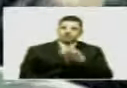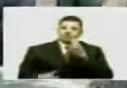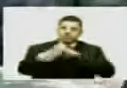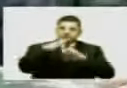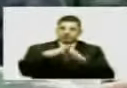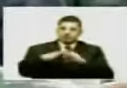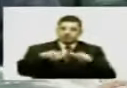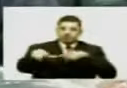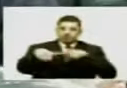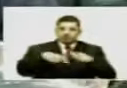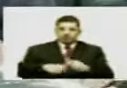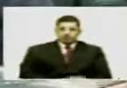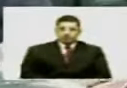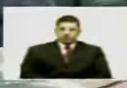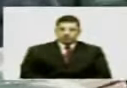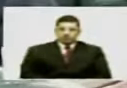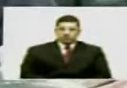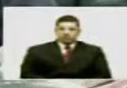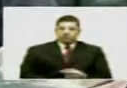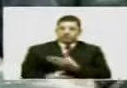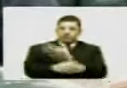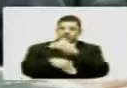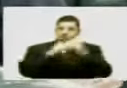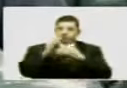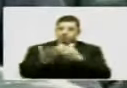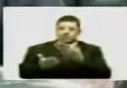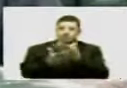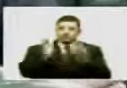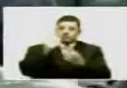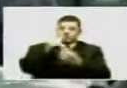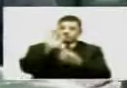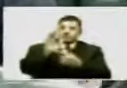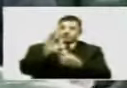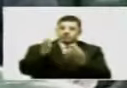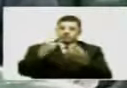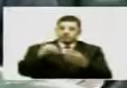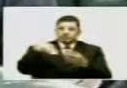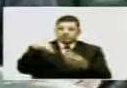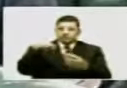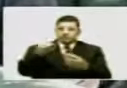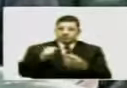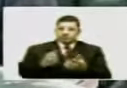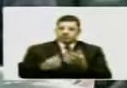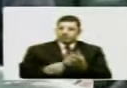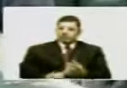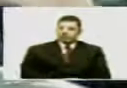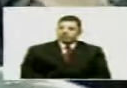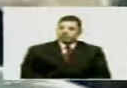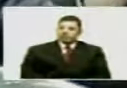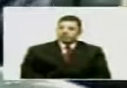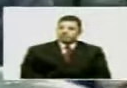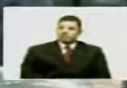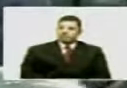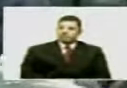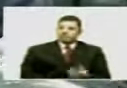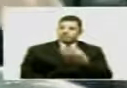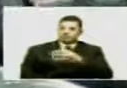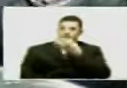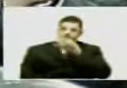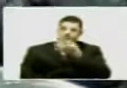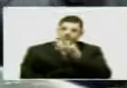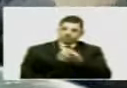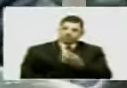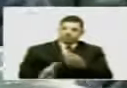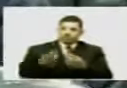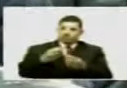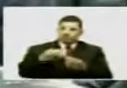empresas internacionais, a todo mundo aí mostrando as vantagens do monotrilho, e que em si, eu não questionava em